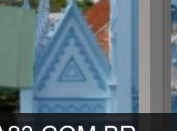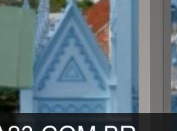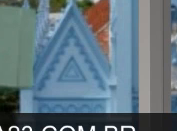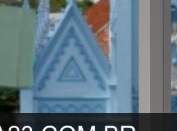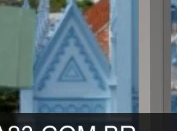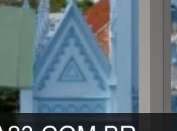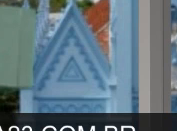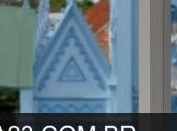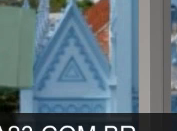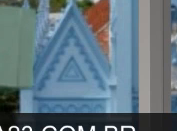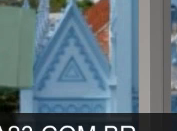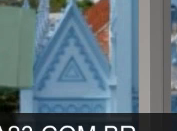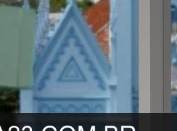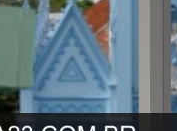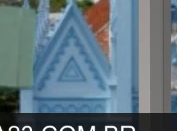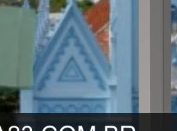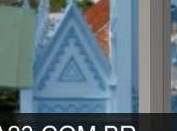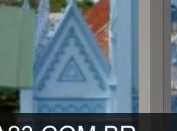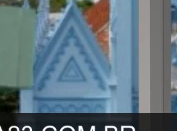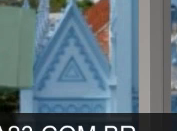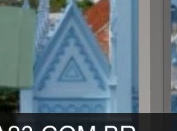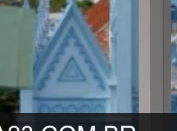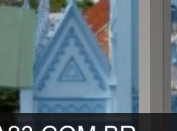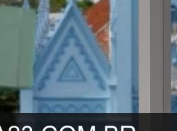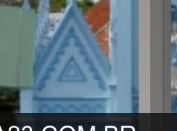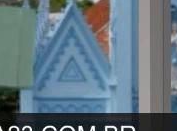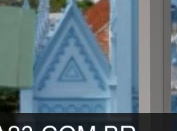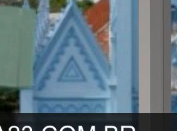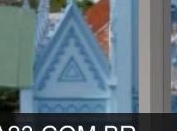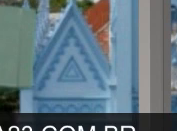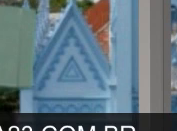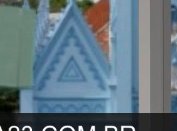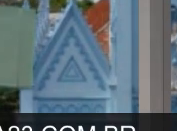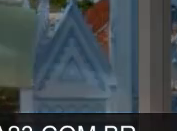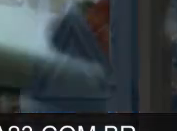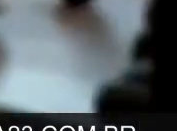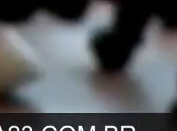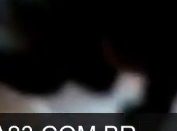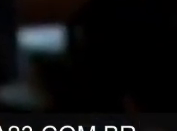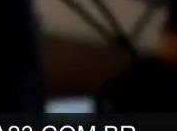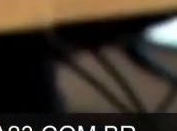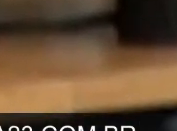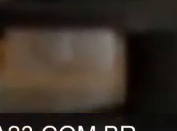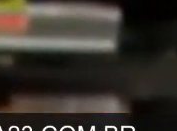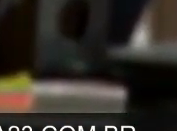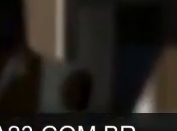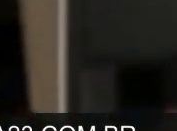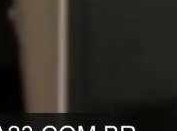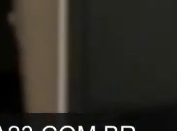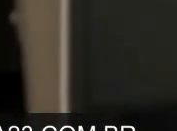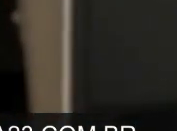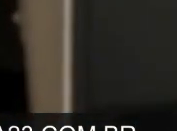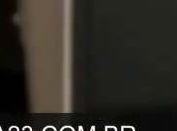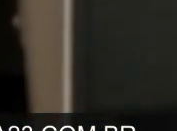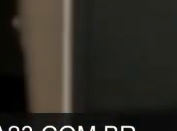Você já ouviu falar sobre dislexia? Essa doença que afeta muitos brasileiros e traz aí, é